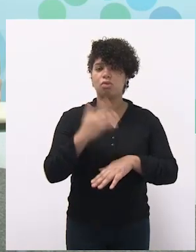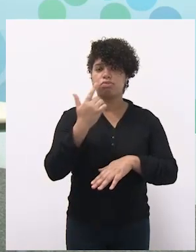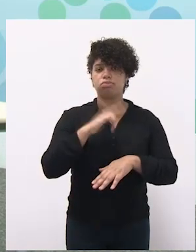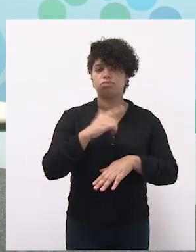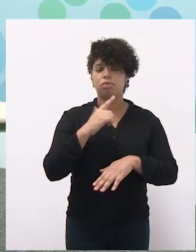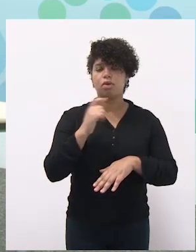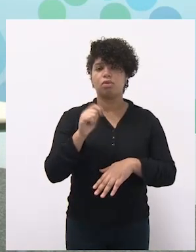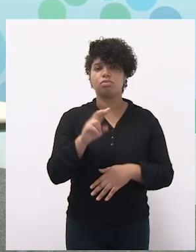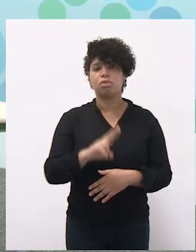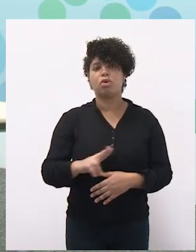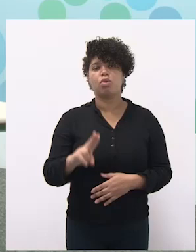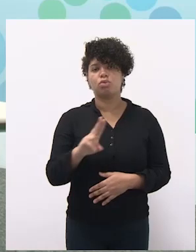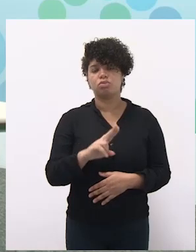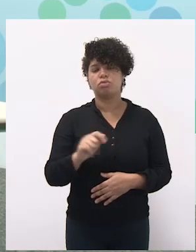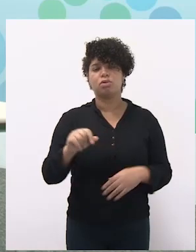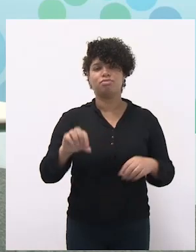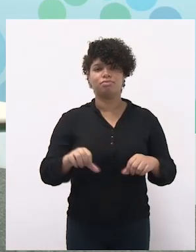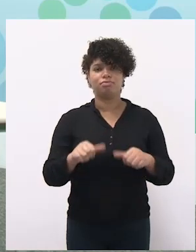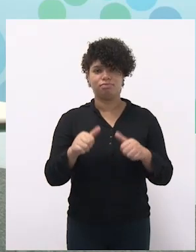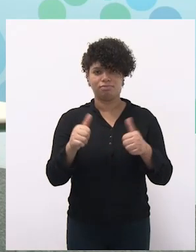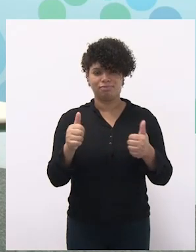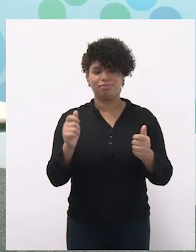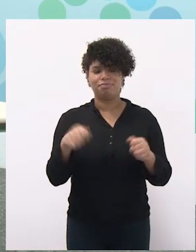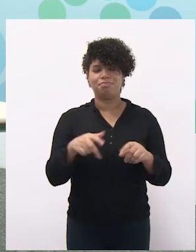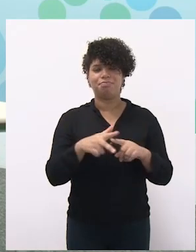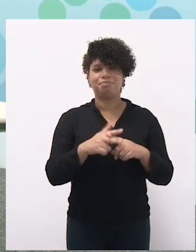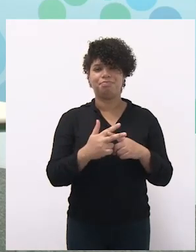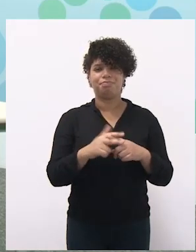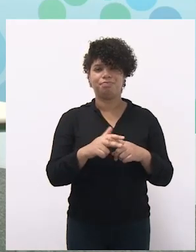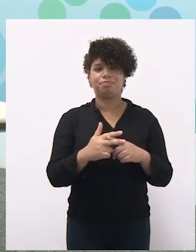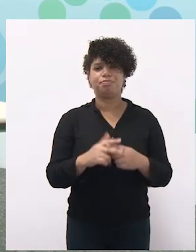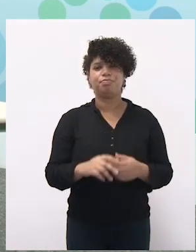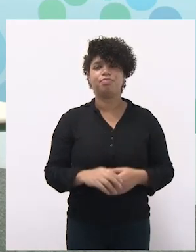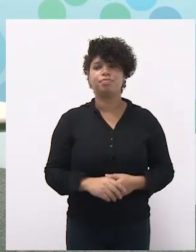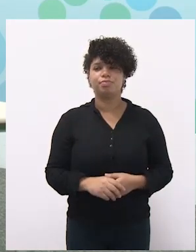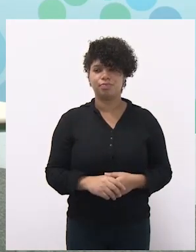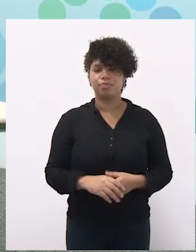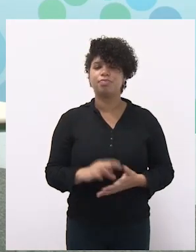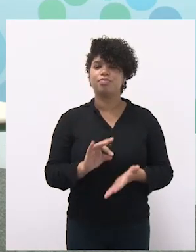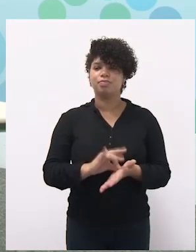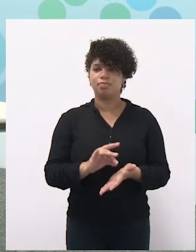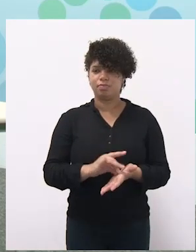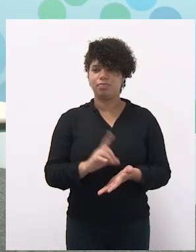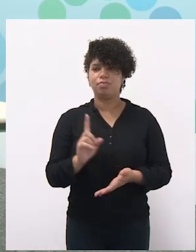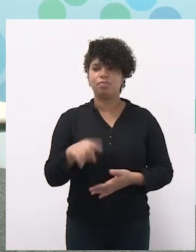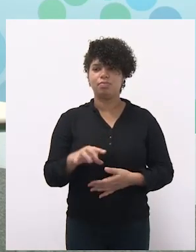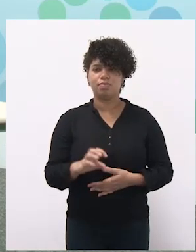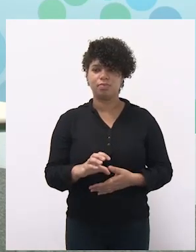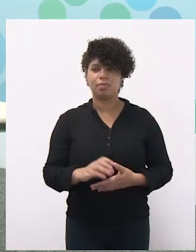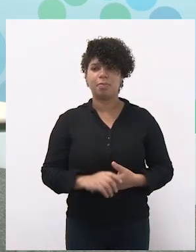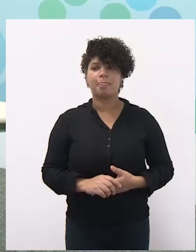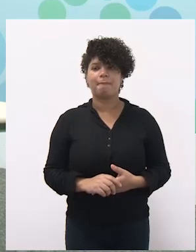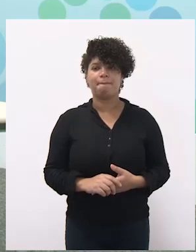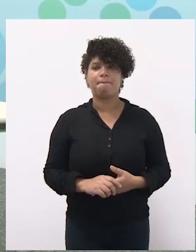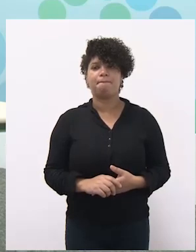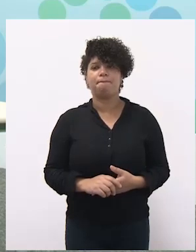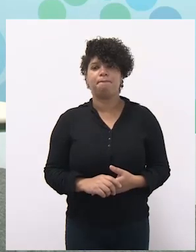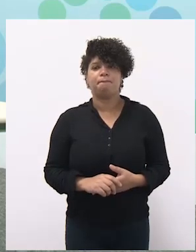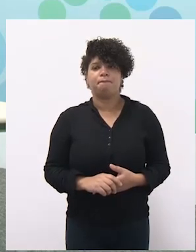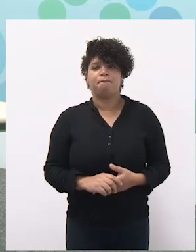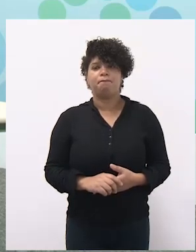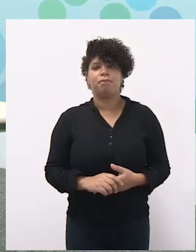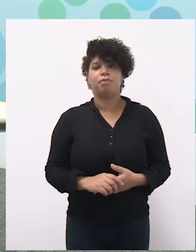gente utilizar aí da melhor forma possível a ferramenta. Isso. E é importante,